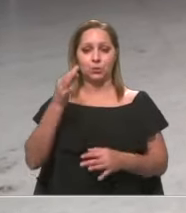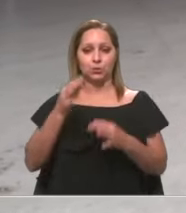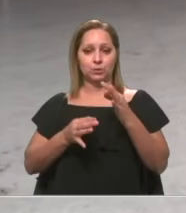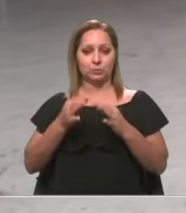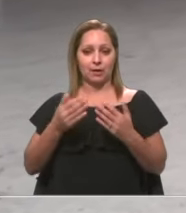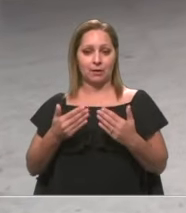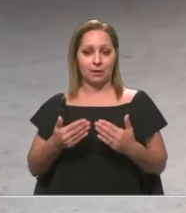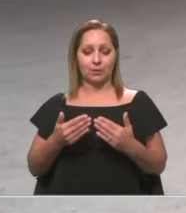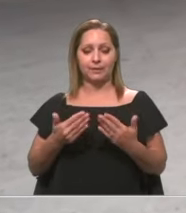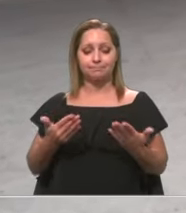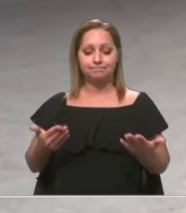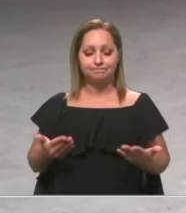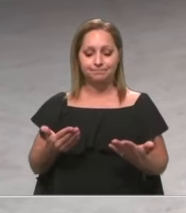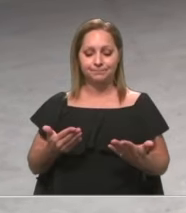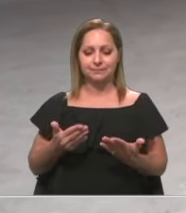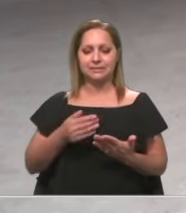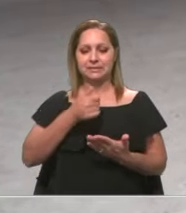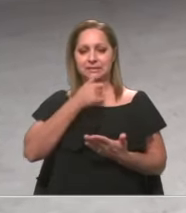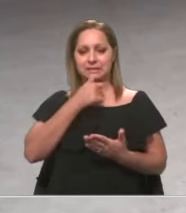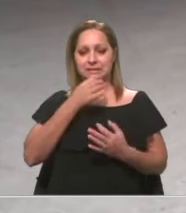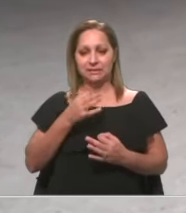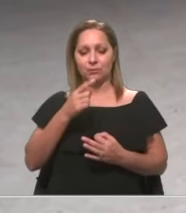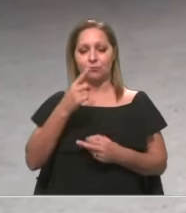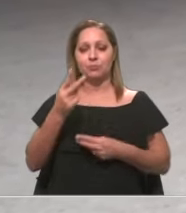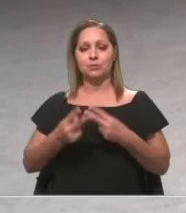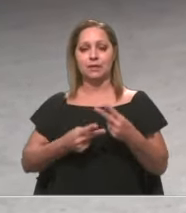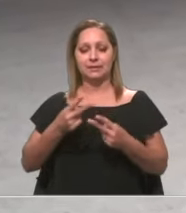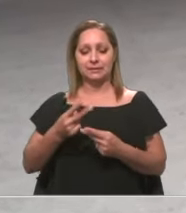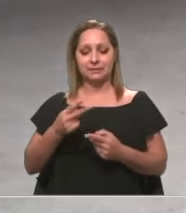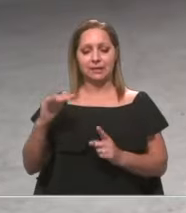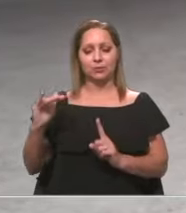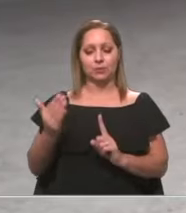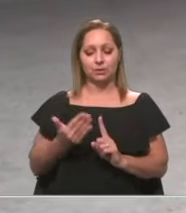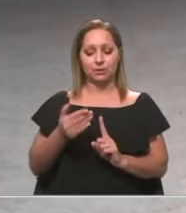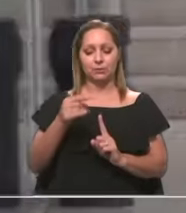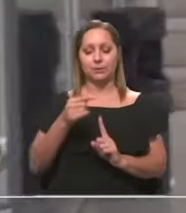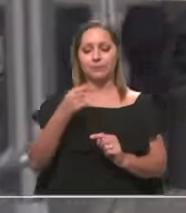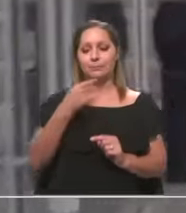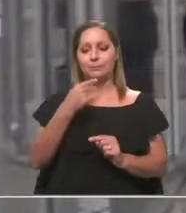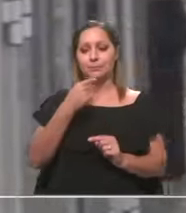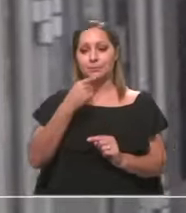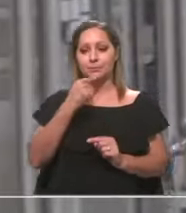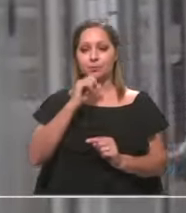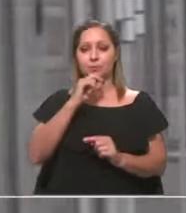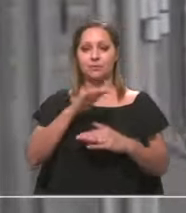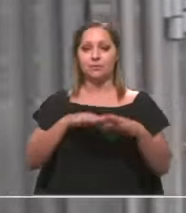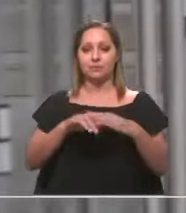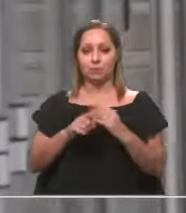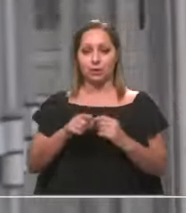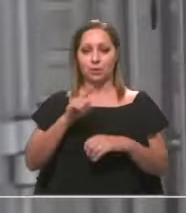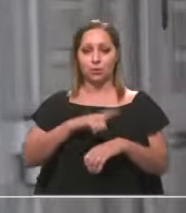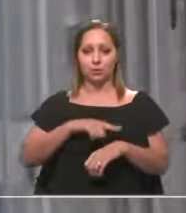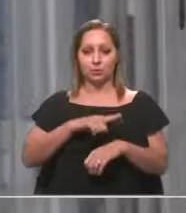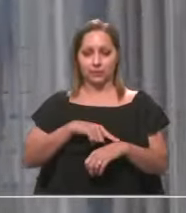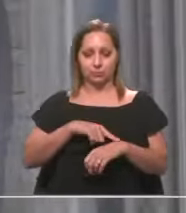agora manteve e, portanto, vamos ver, vamos analisar a sentença e vamos ver também nesse capítulo o que é que podemos fazer. O tempo de privação de liberdade que o